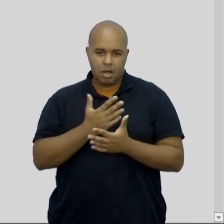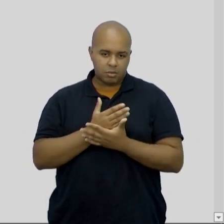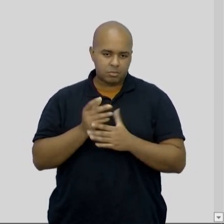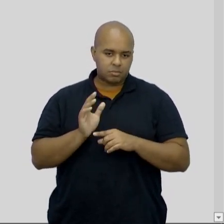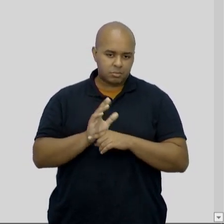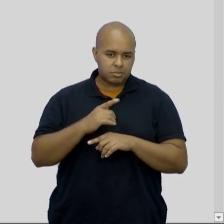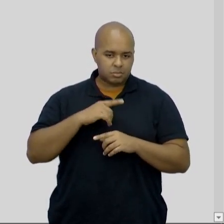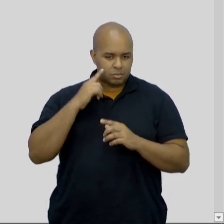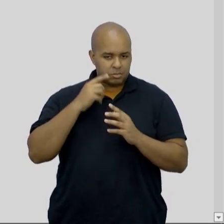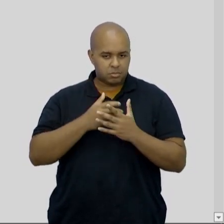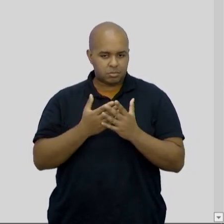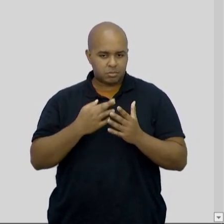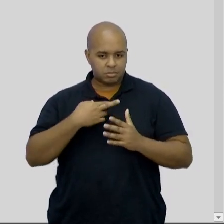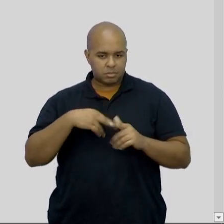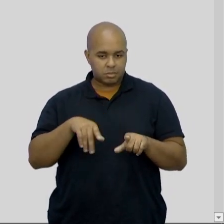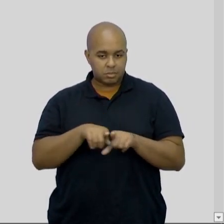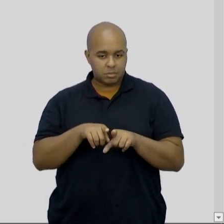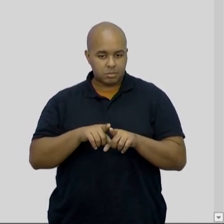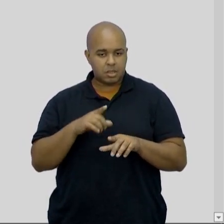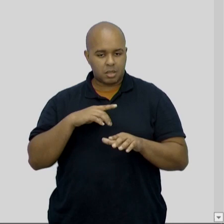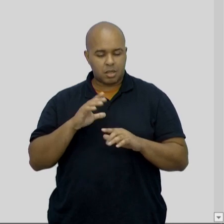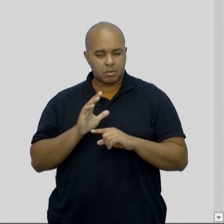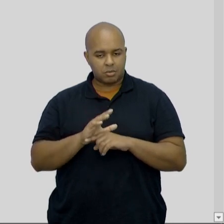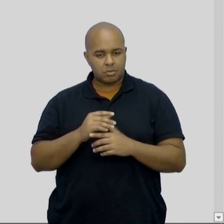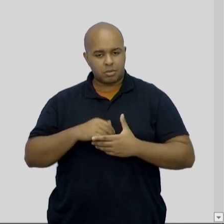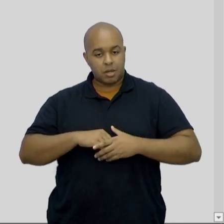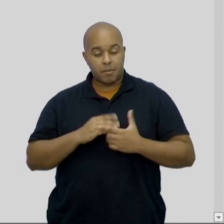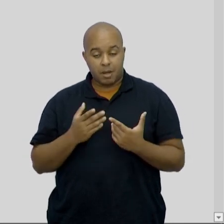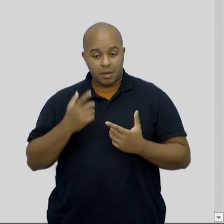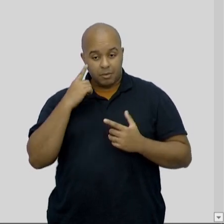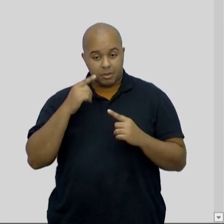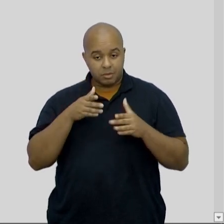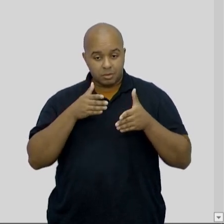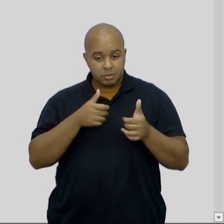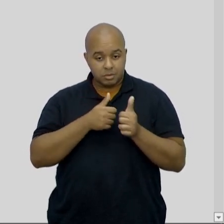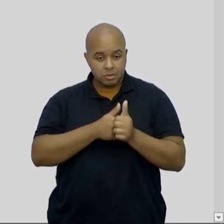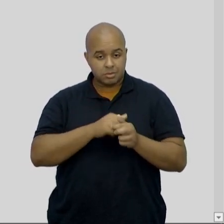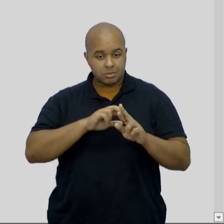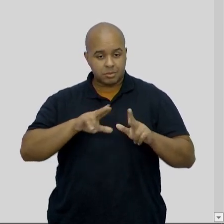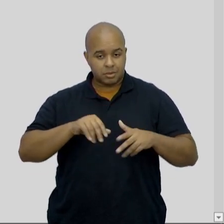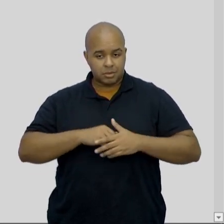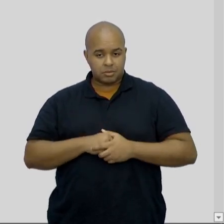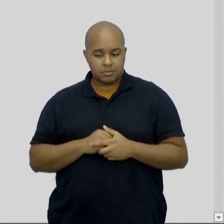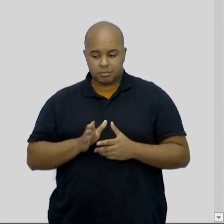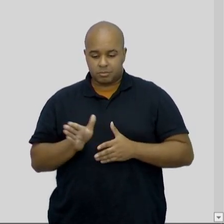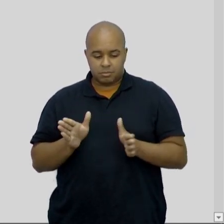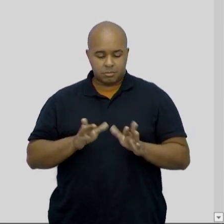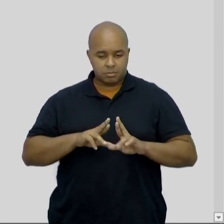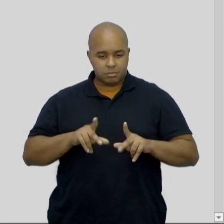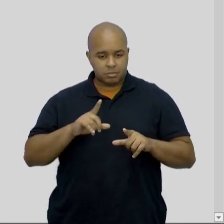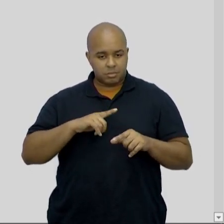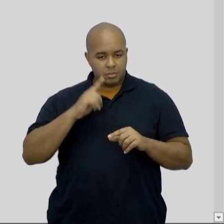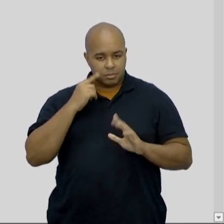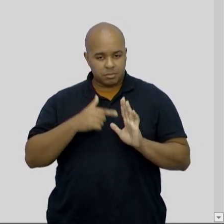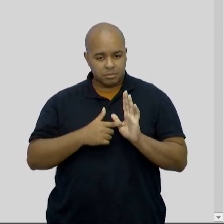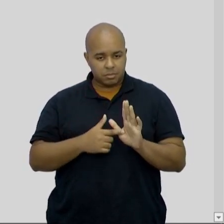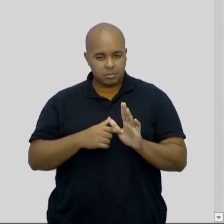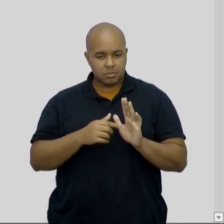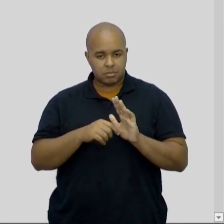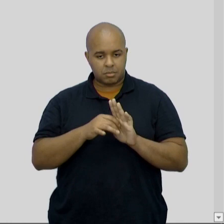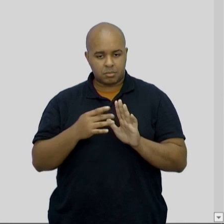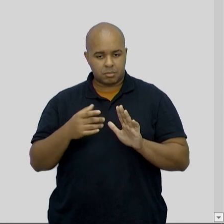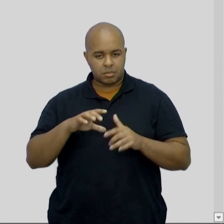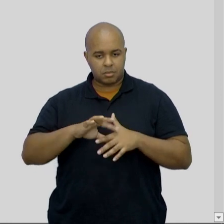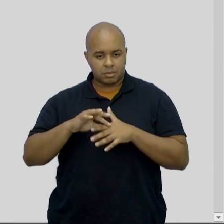benefícios. Temos as cartas de religião, que também trazem benefícios, mas vão em direções diferentes. Depois nós temos a apresentação das cartas